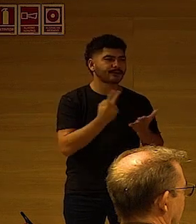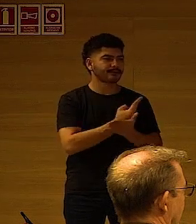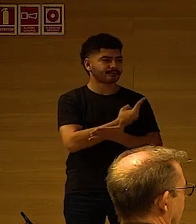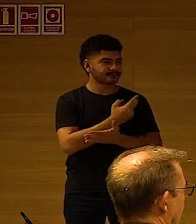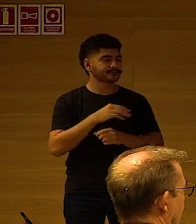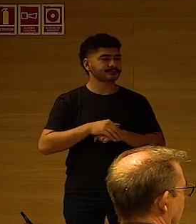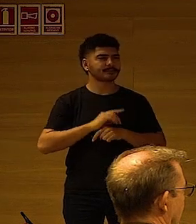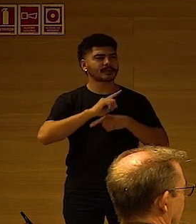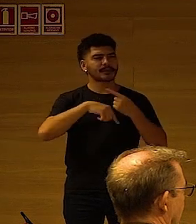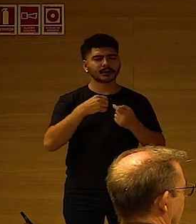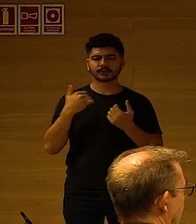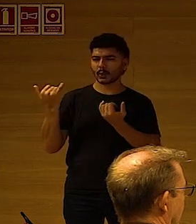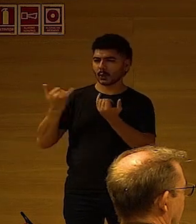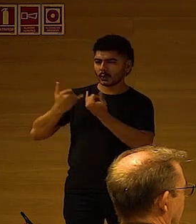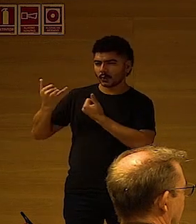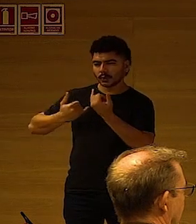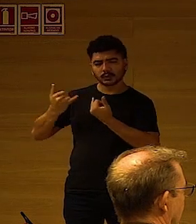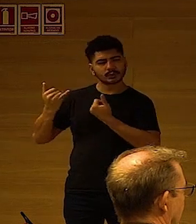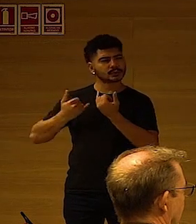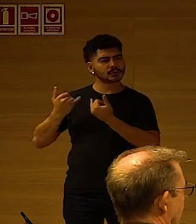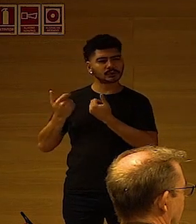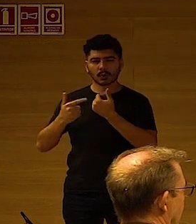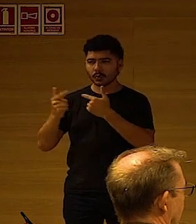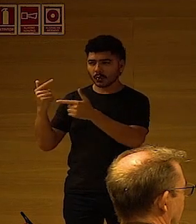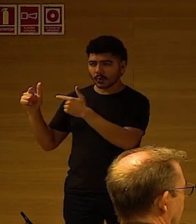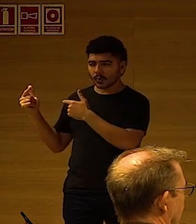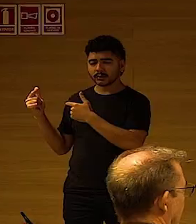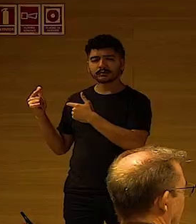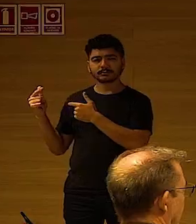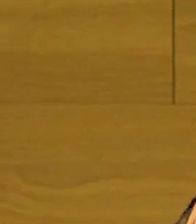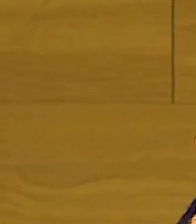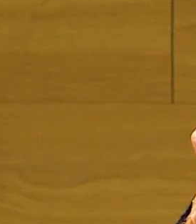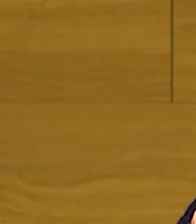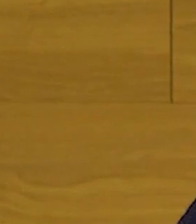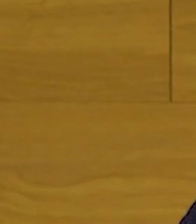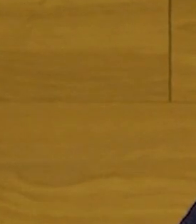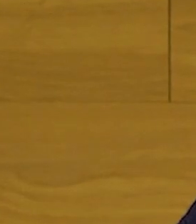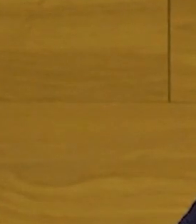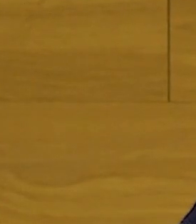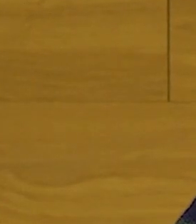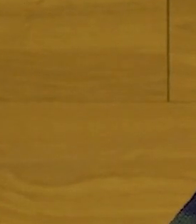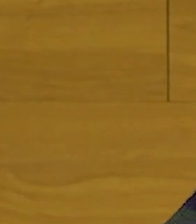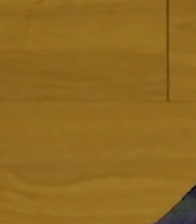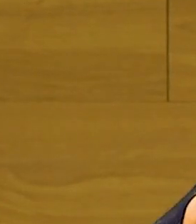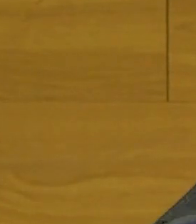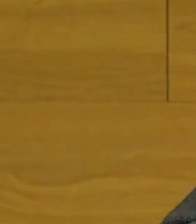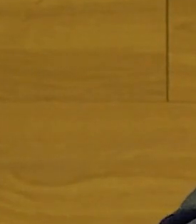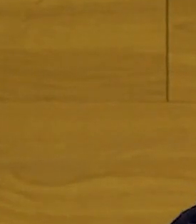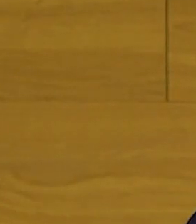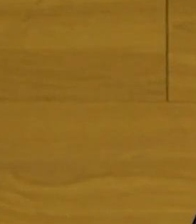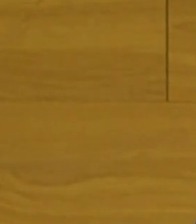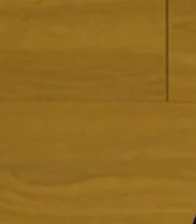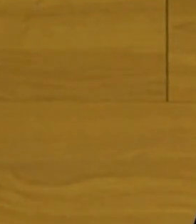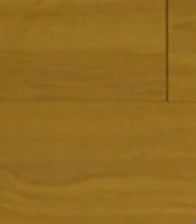tive notícia de outros que eu não cheguei a conhecer pessoalmente, mas eu conhecia